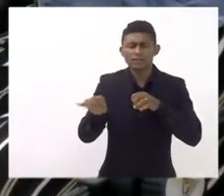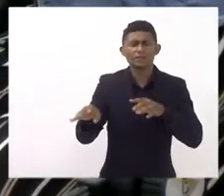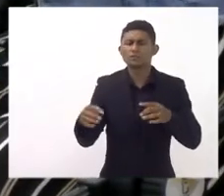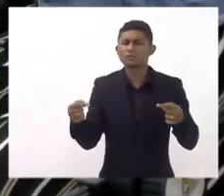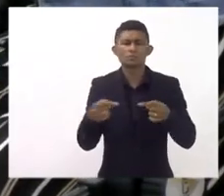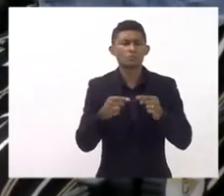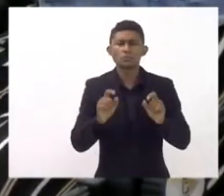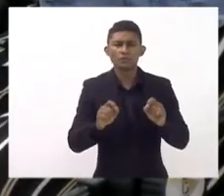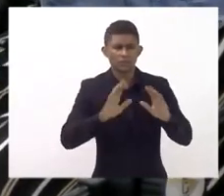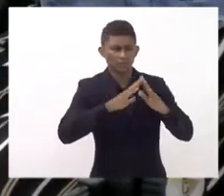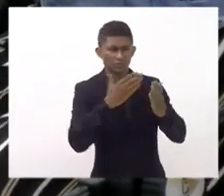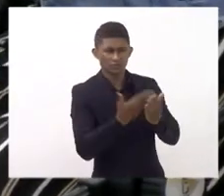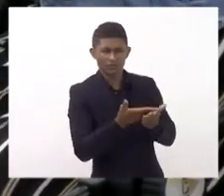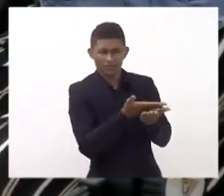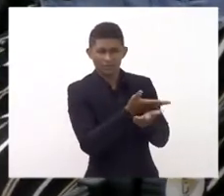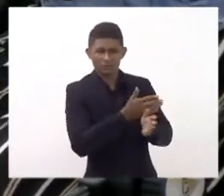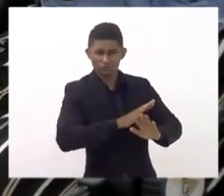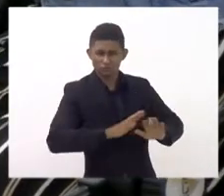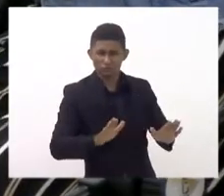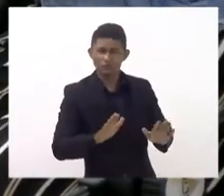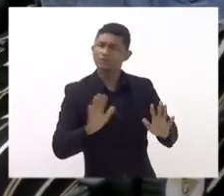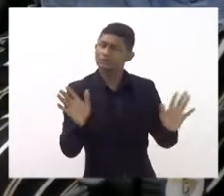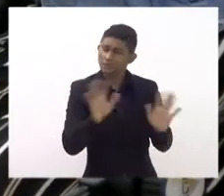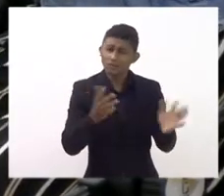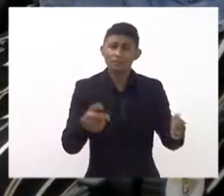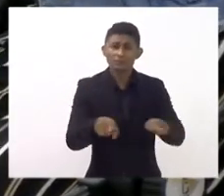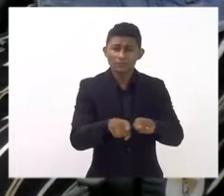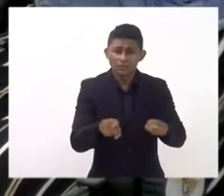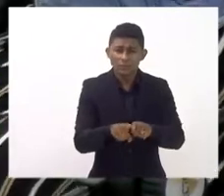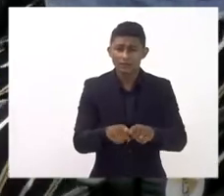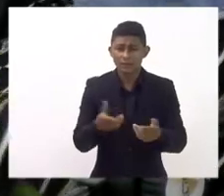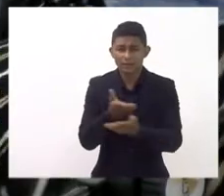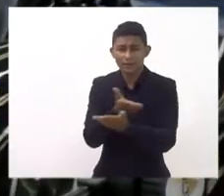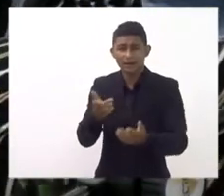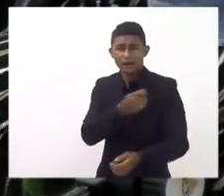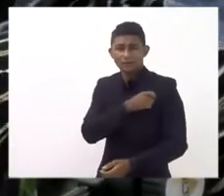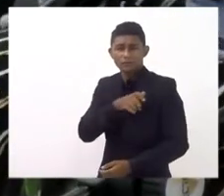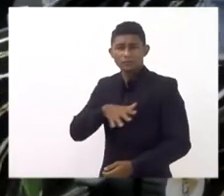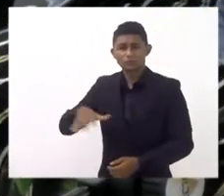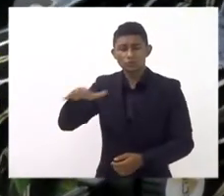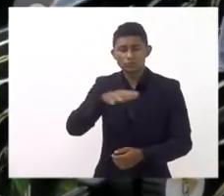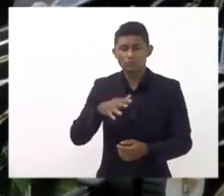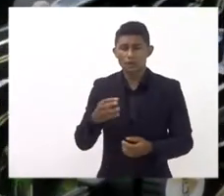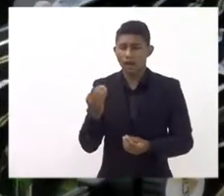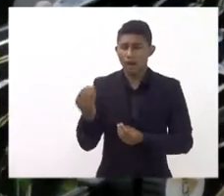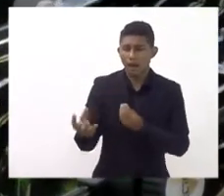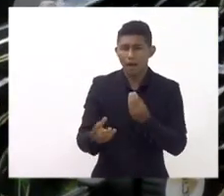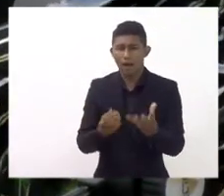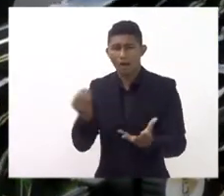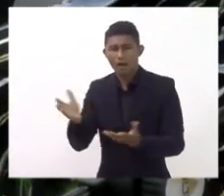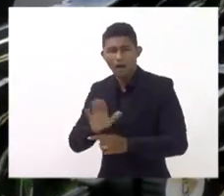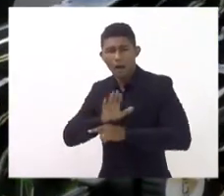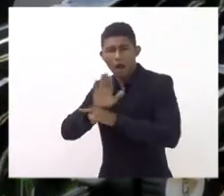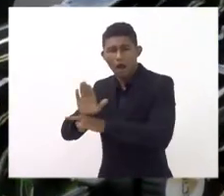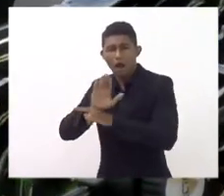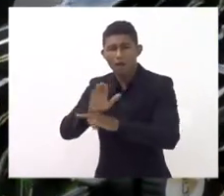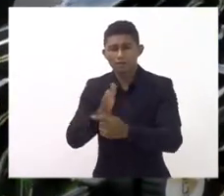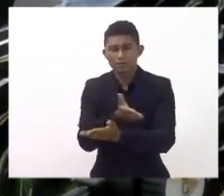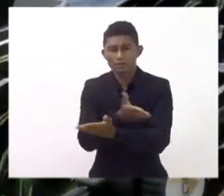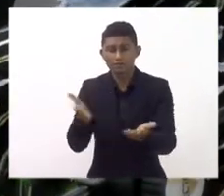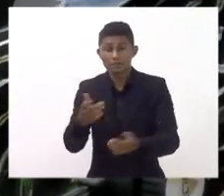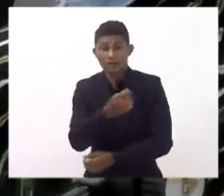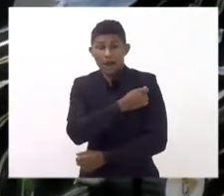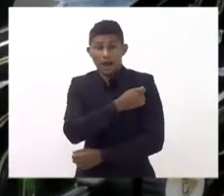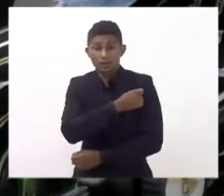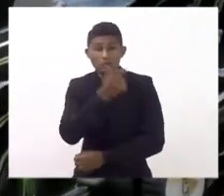condição mínima para que a educação se desenvolva efetivamente. Dar condição mínima para aquele estudante estar